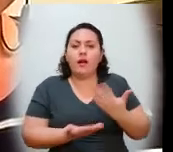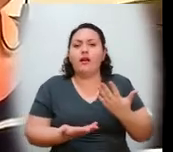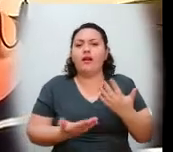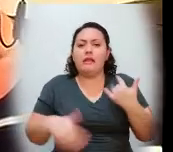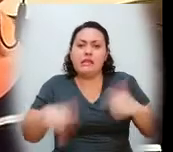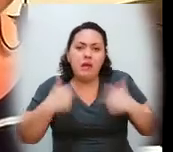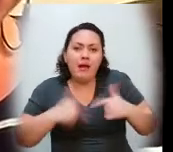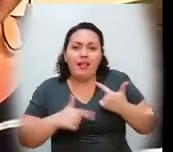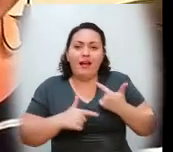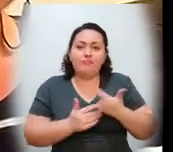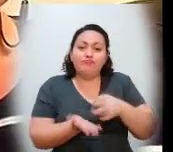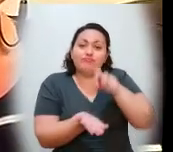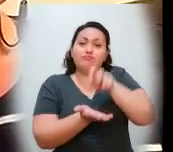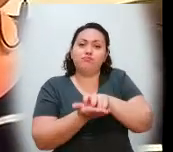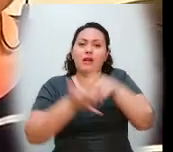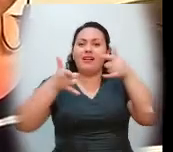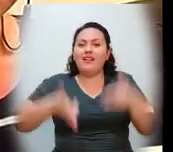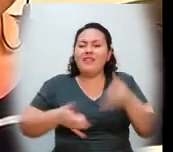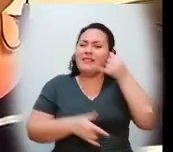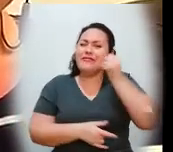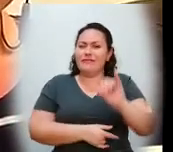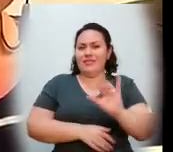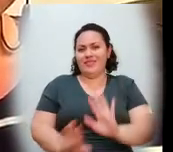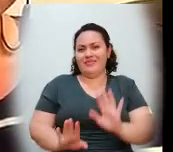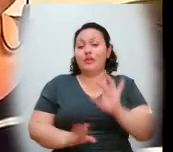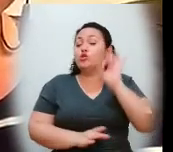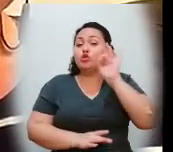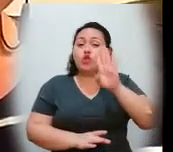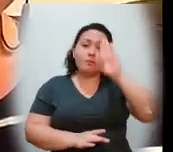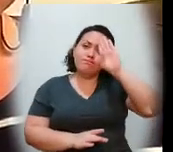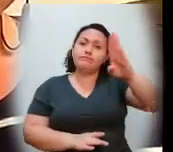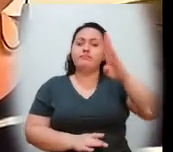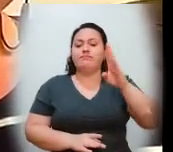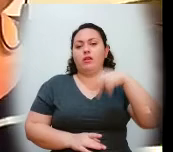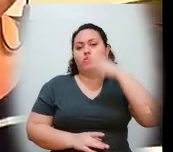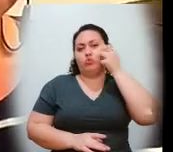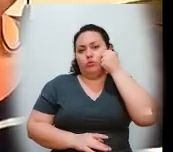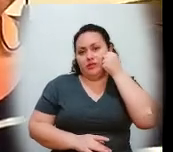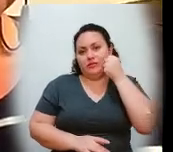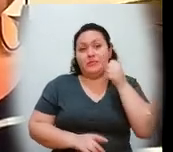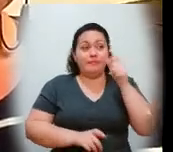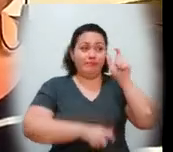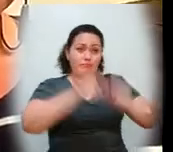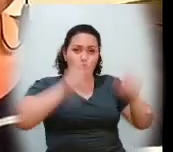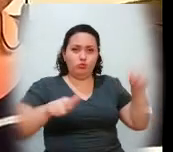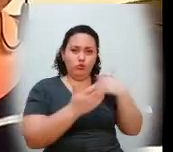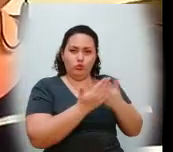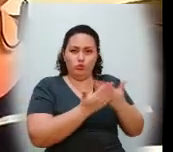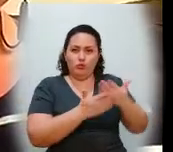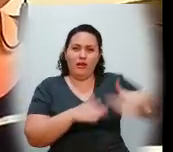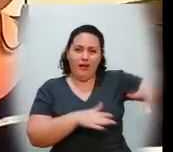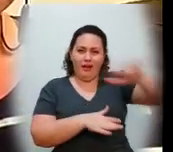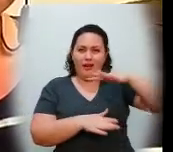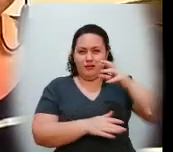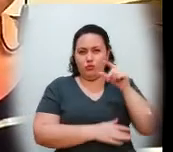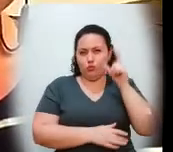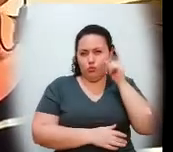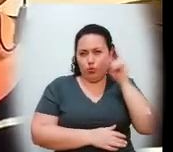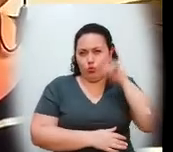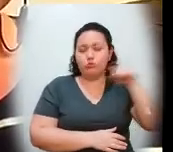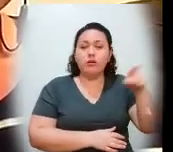que não seja dormir, né? Então até que, né, o pessoal que estuda mais essa questão do sono fala que a cama tem